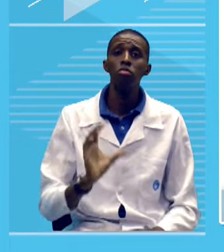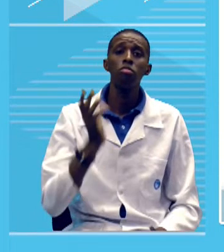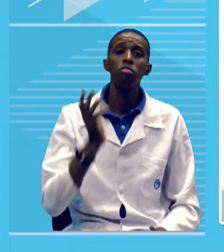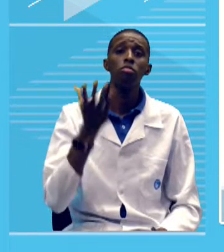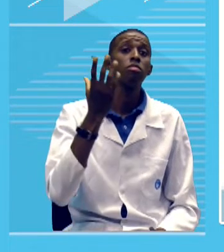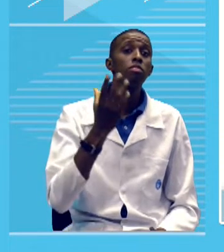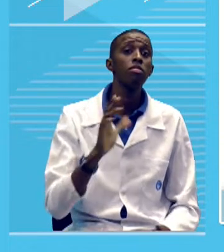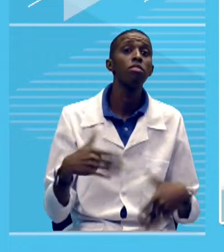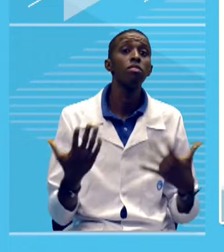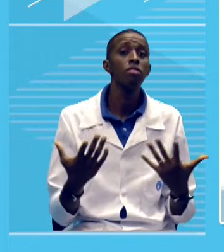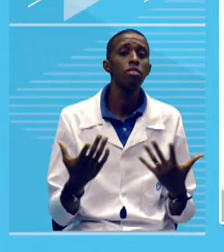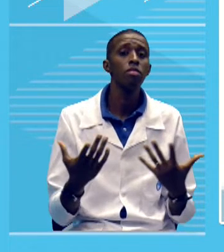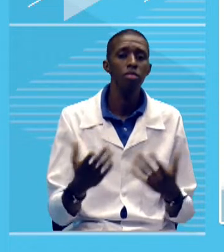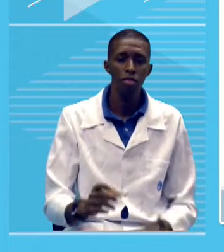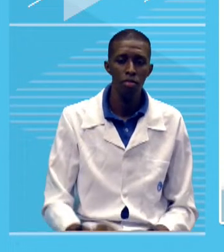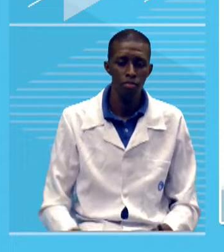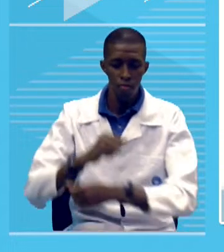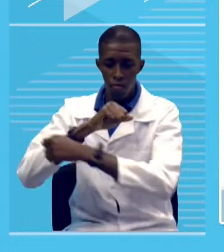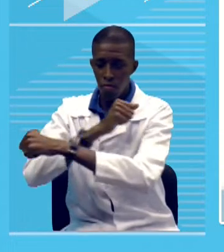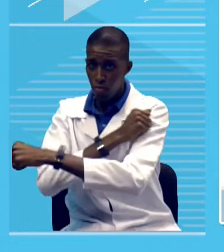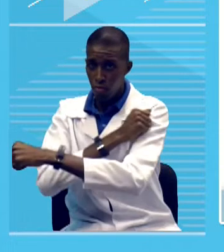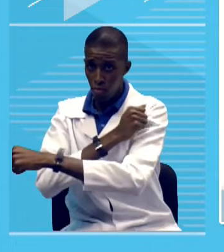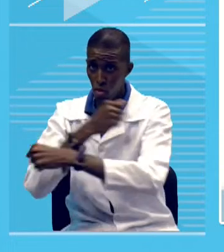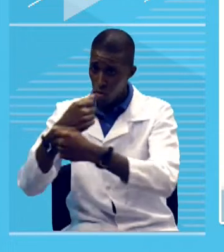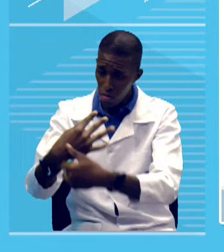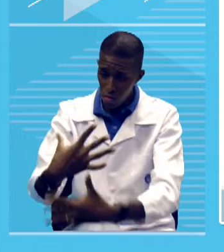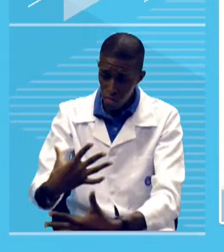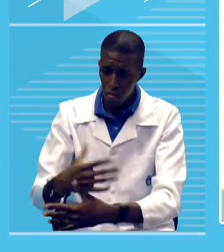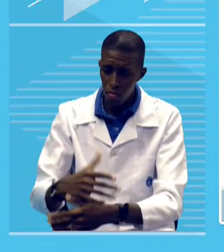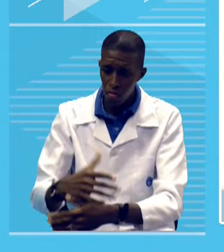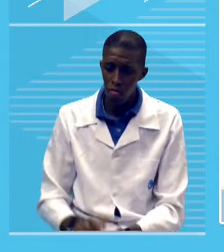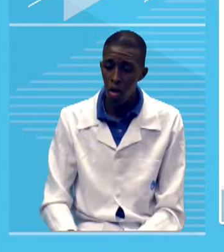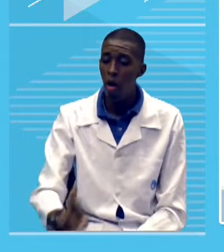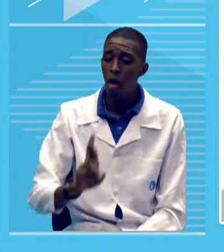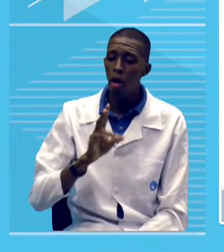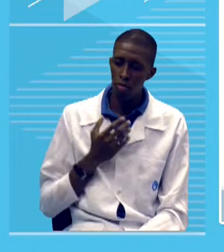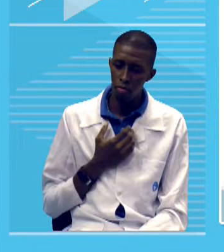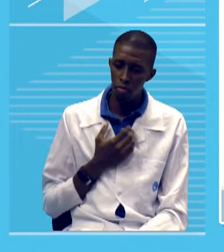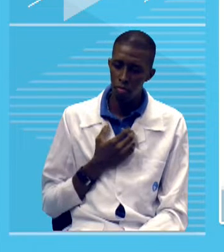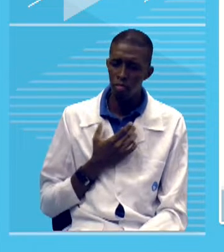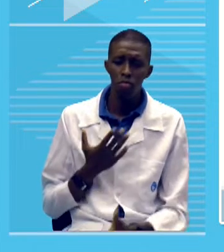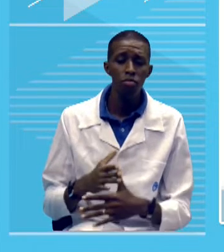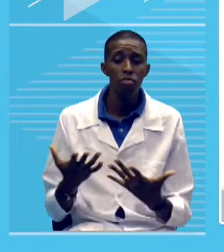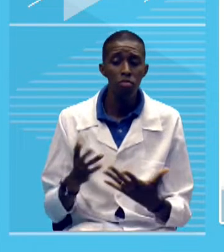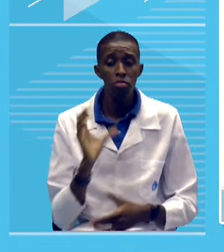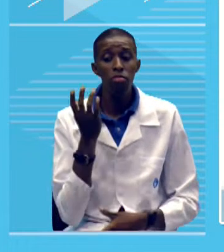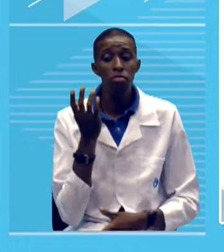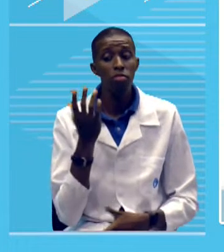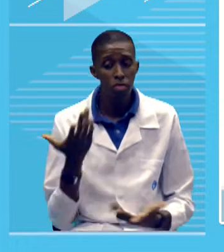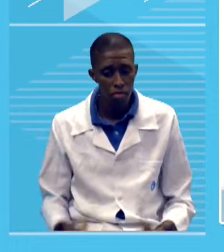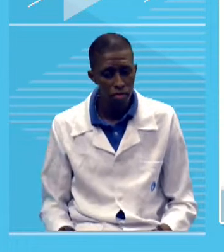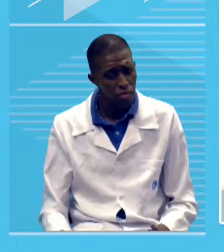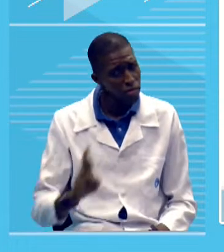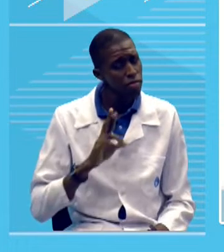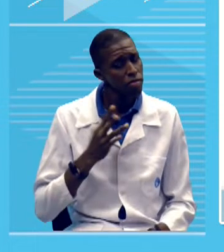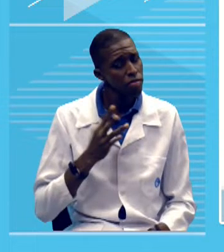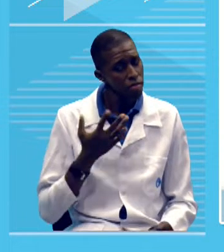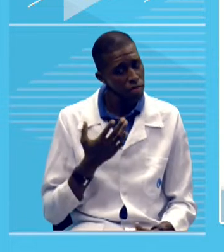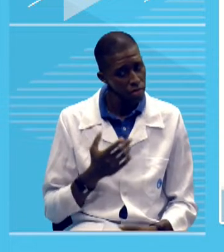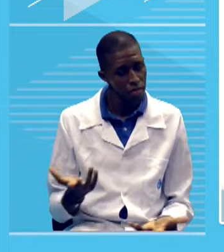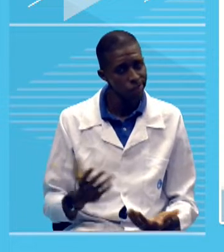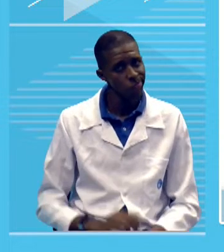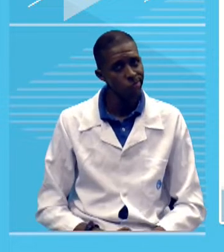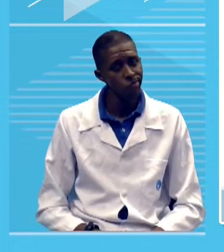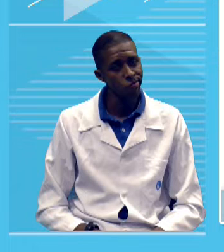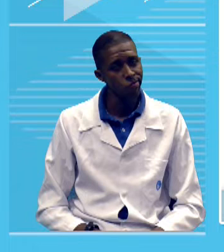no chat e esse cenário de economia verde hoje acontece e ele é visível Você mora